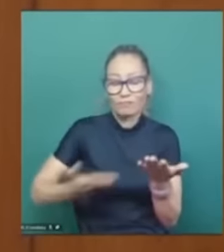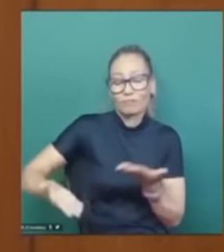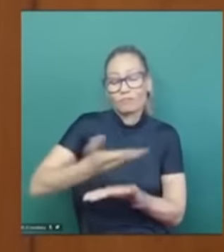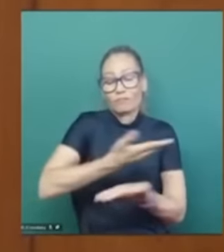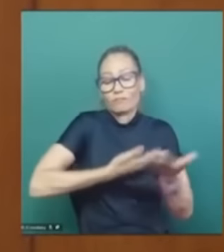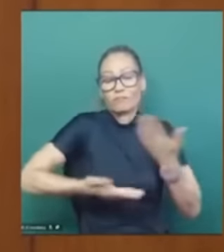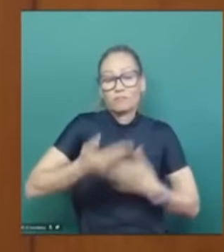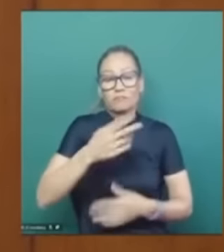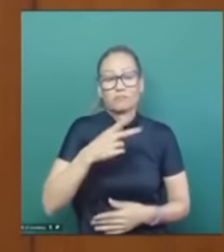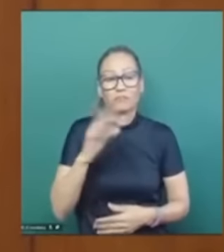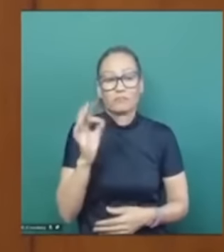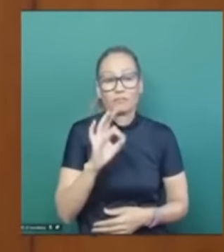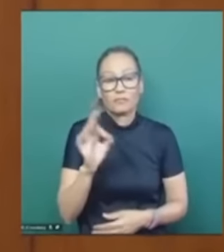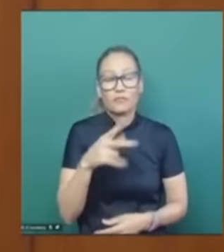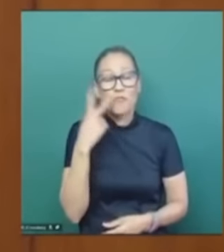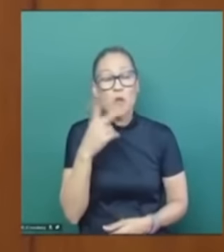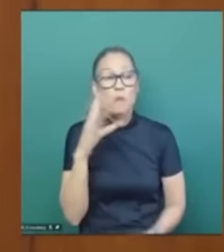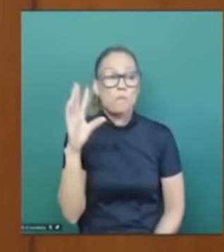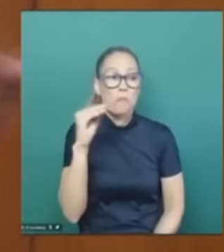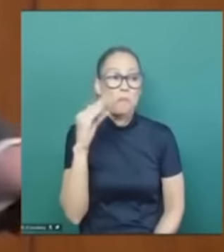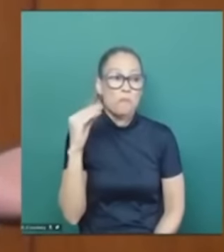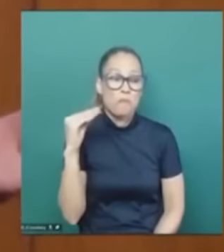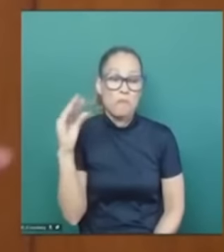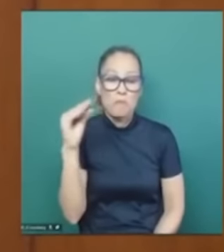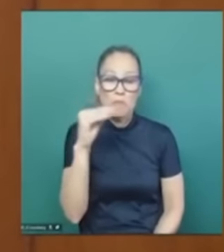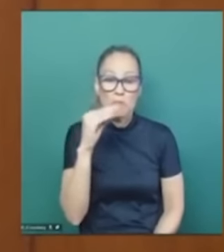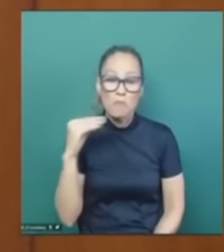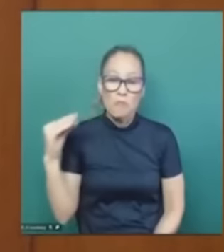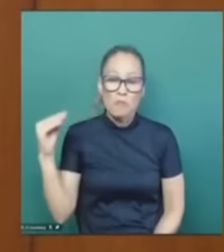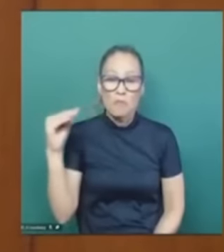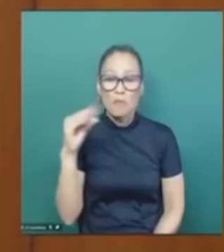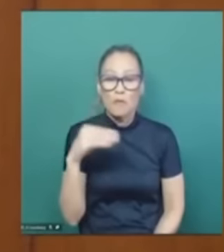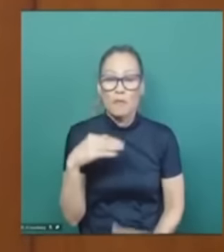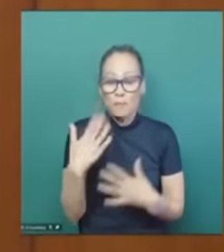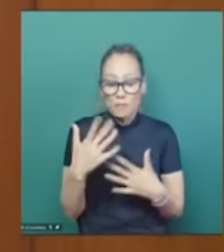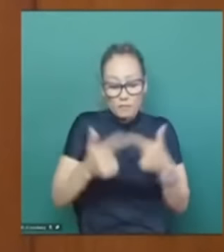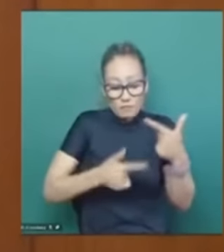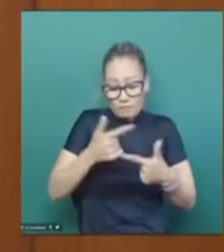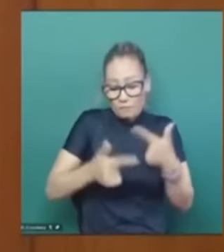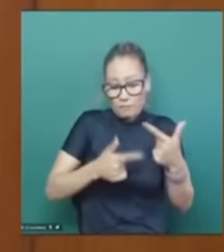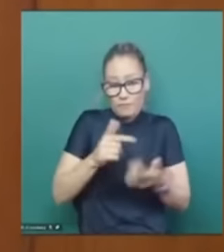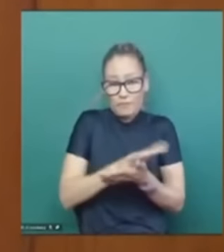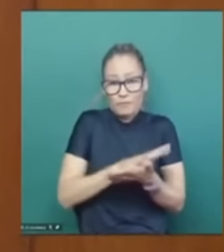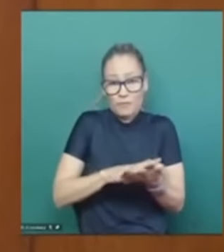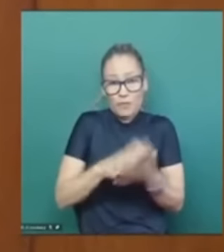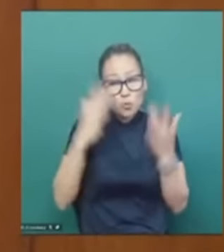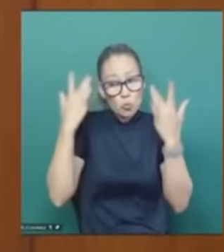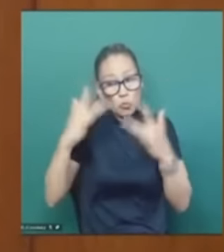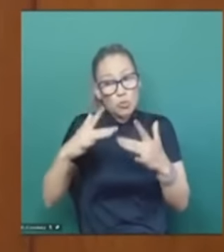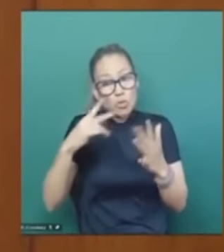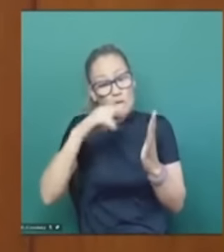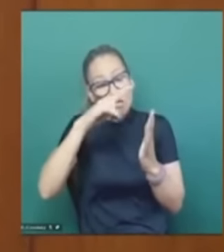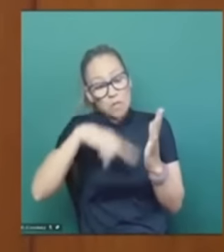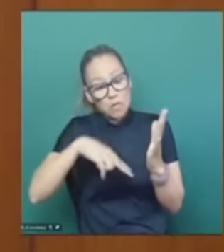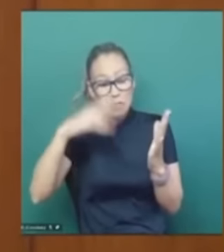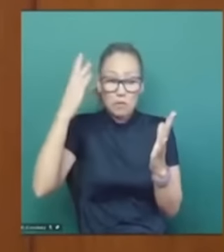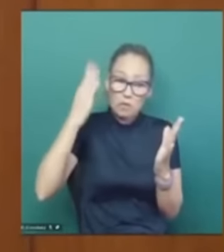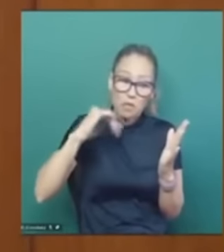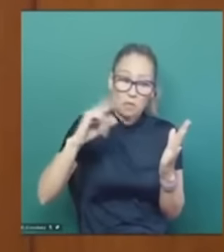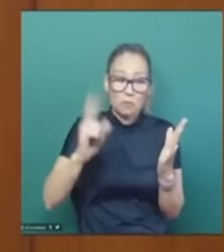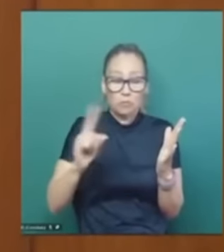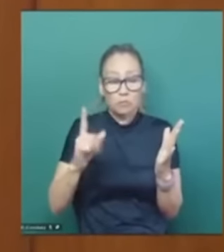de baboseiras digna de quem não teve o trabalho de ler o texto. Também não sei se sabe ler, mas não leu o texto. Não expôs aquilo que